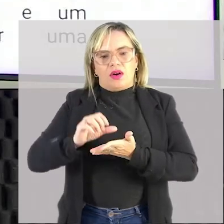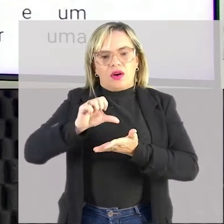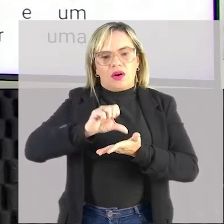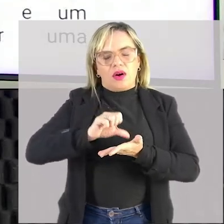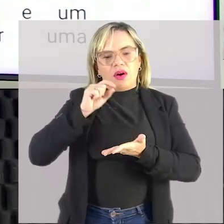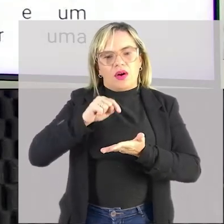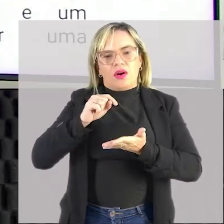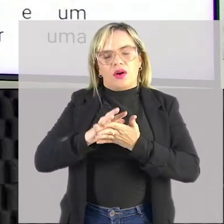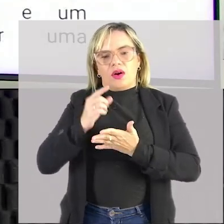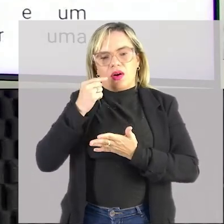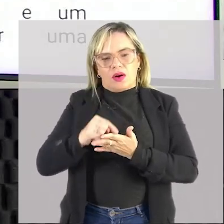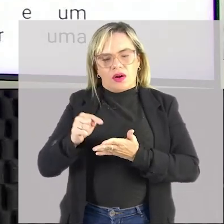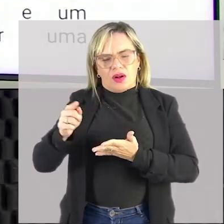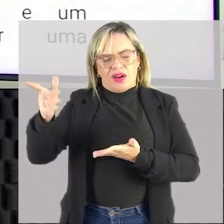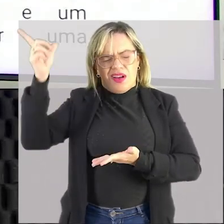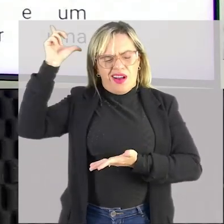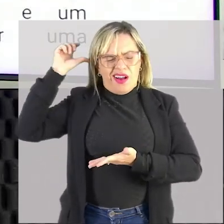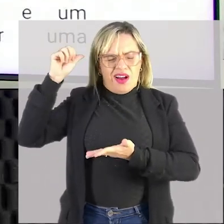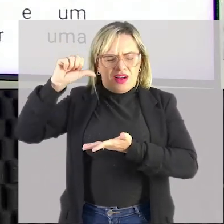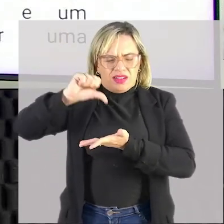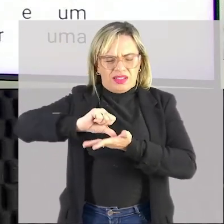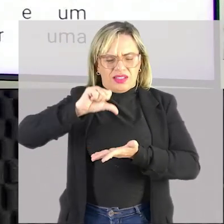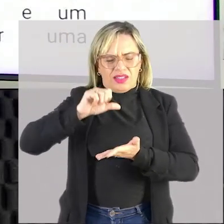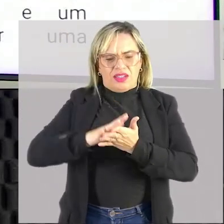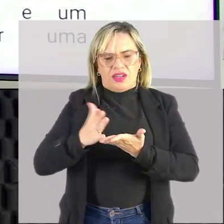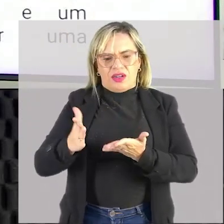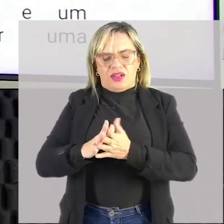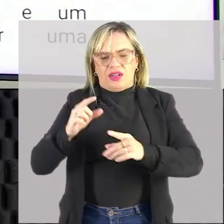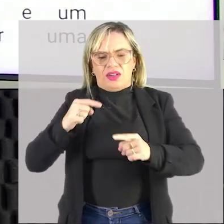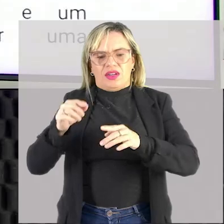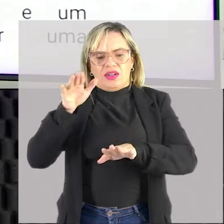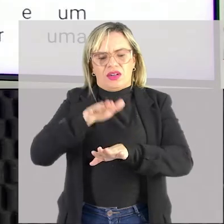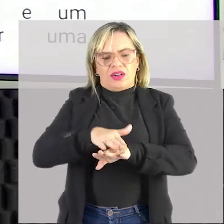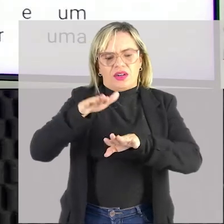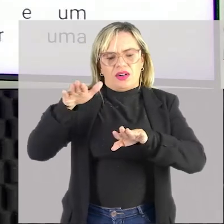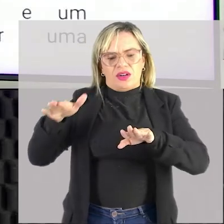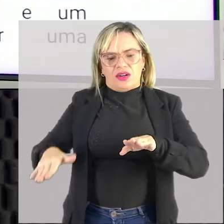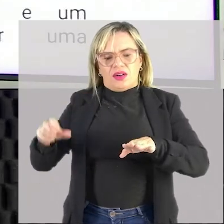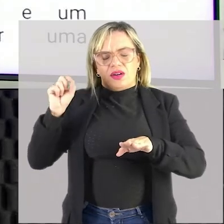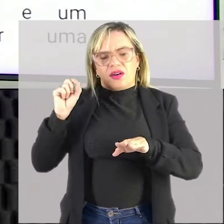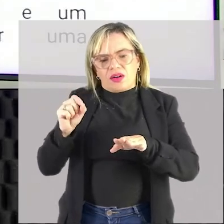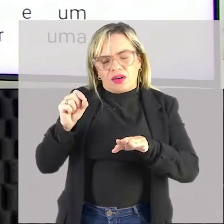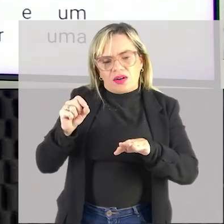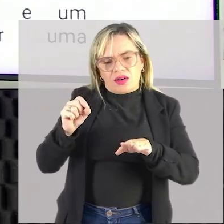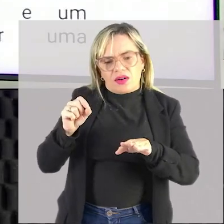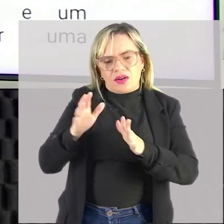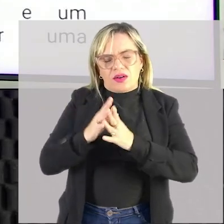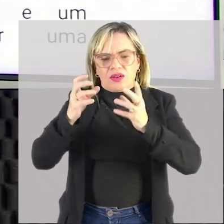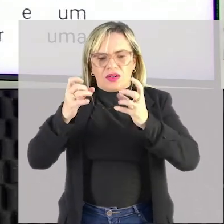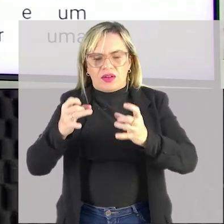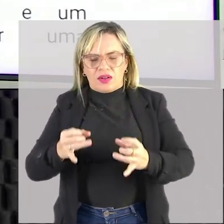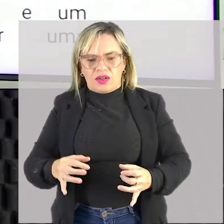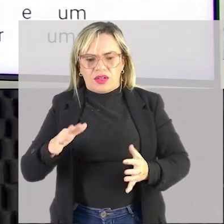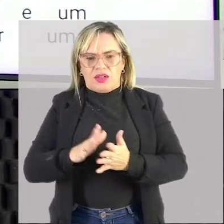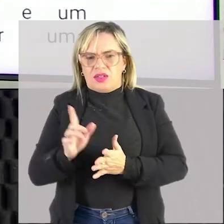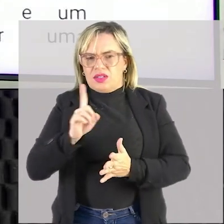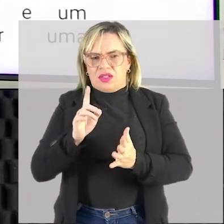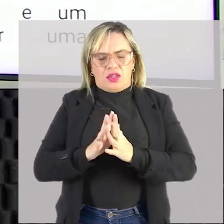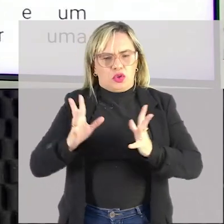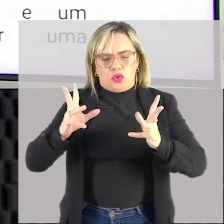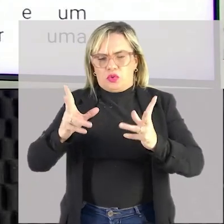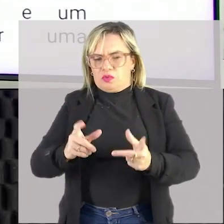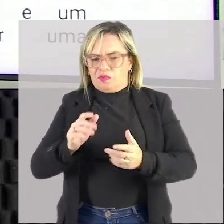você vai ver que ela é uma política excludente, que é uma política em que nem todos